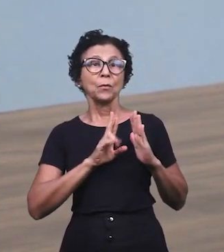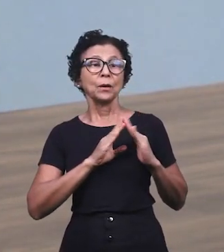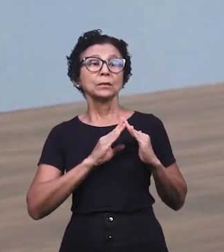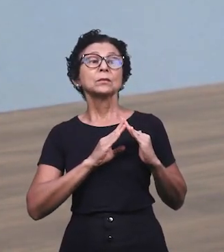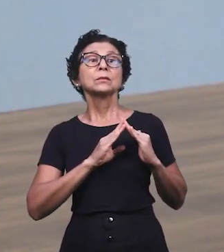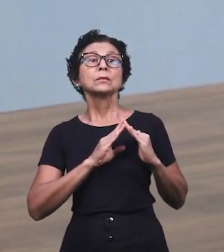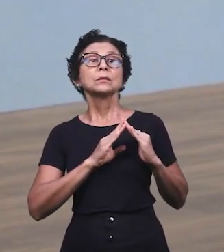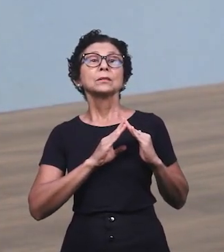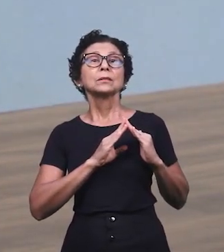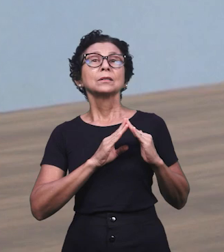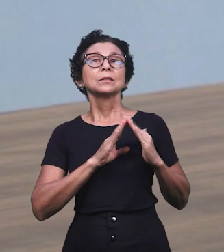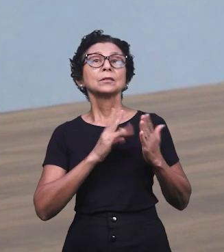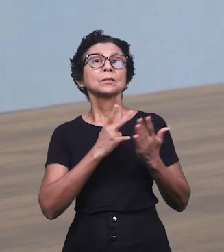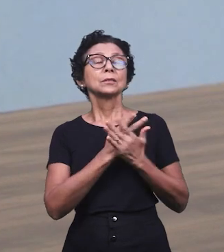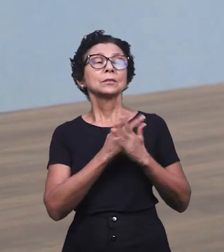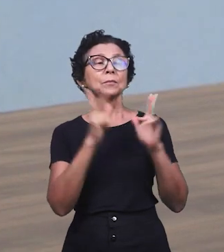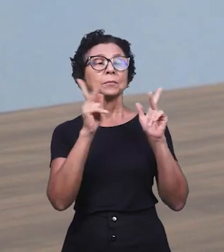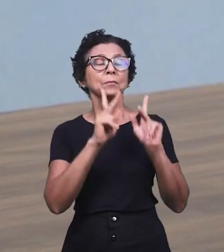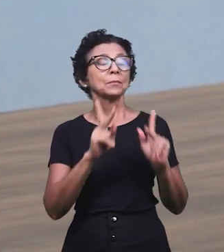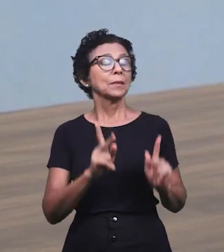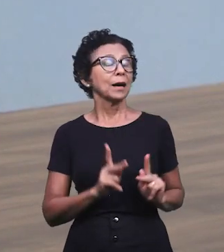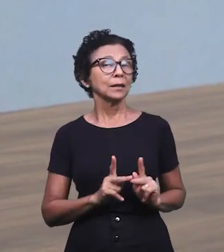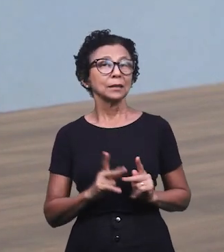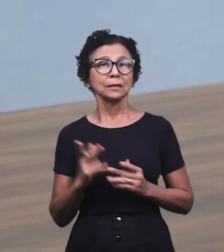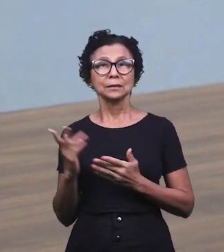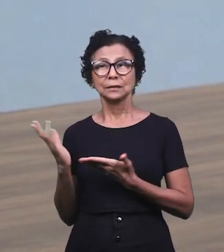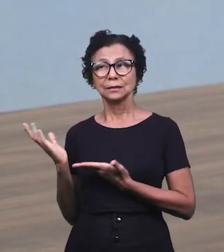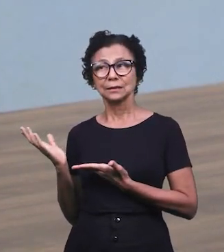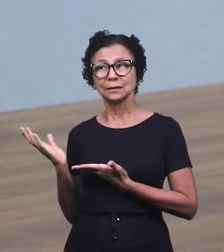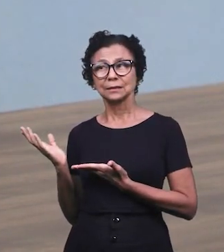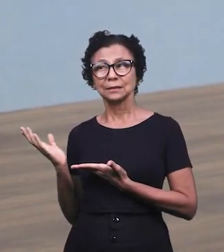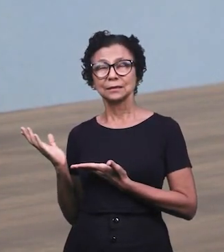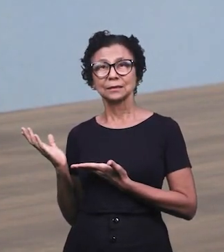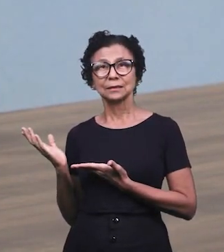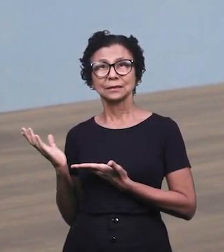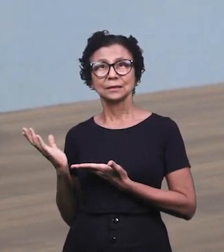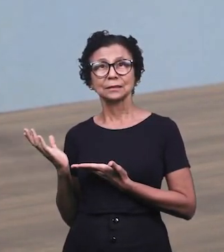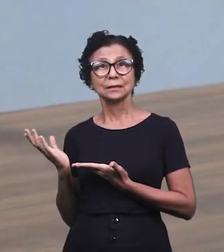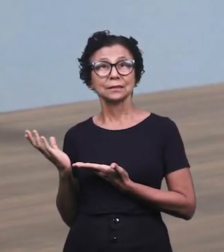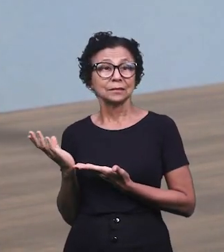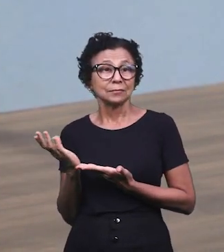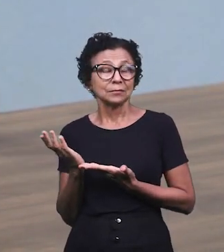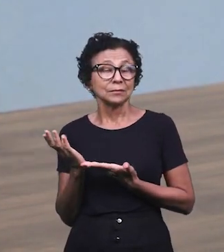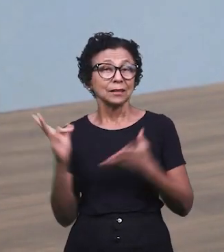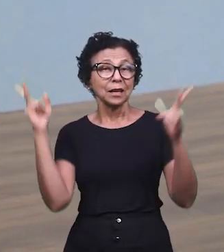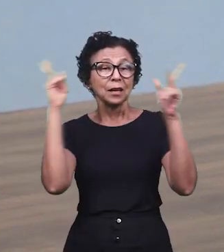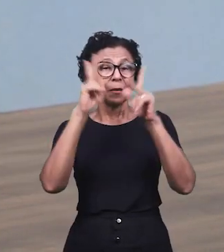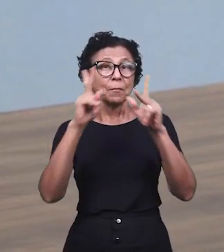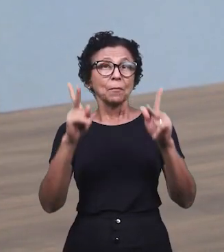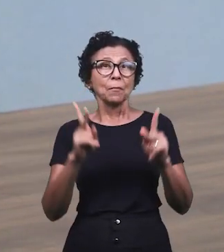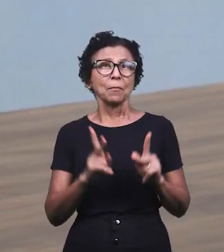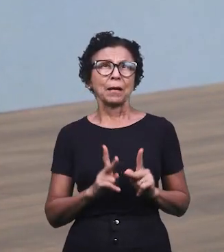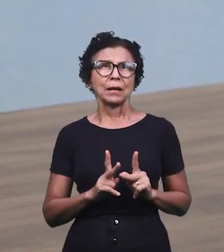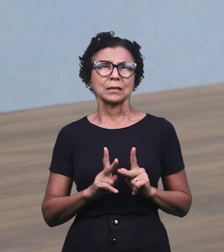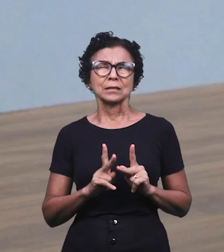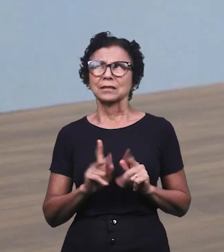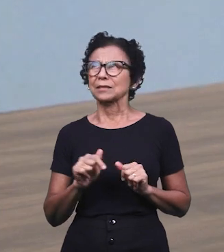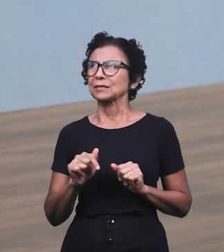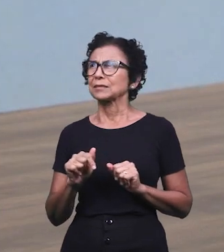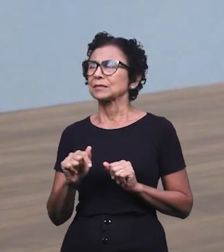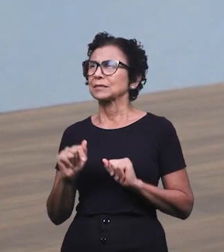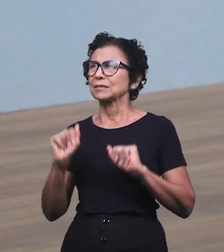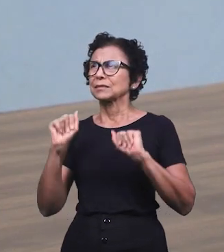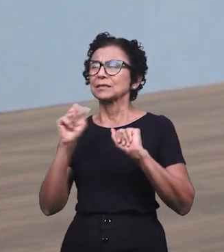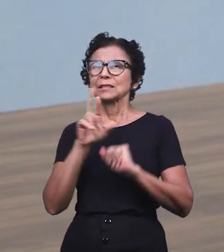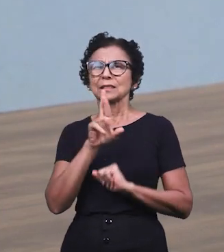Tá vendo? O louvor não vai falar isso? A paz, então, veio me reinar. Rei? Tá vendo o sinal de reinar? Sim. Eu